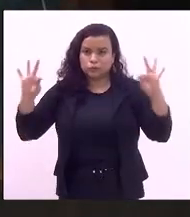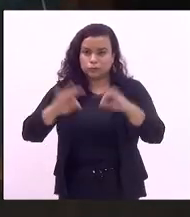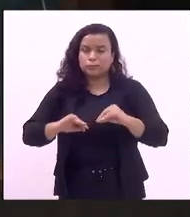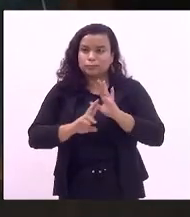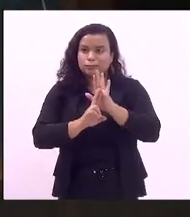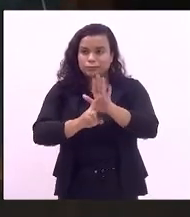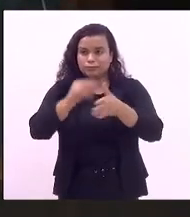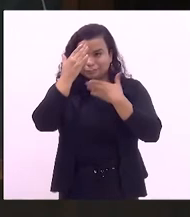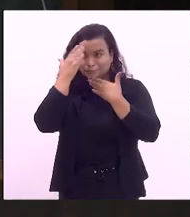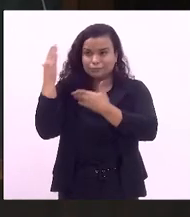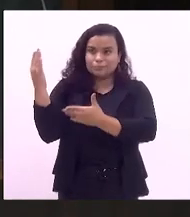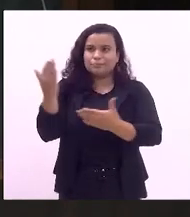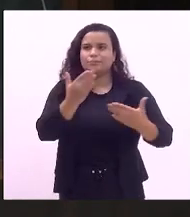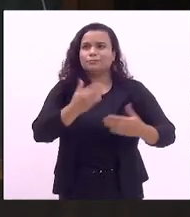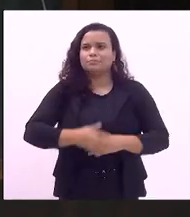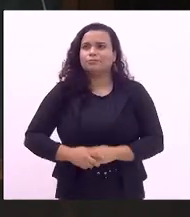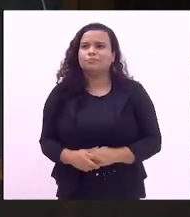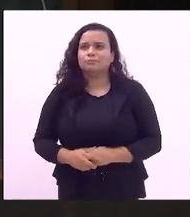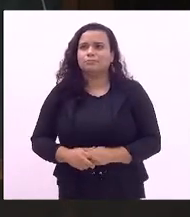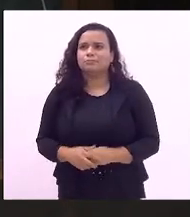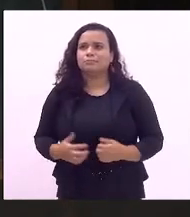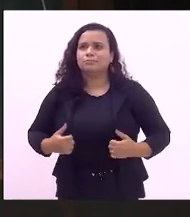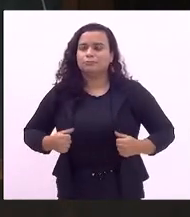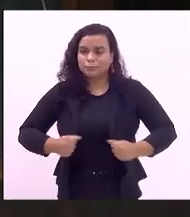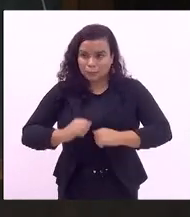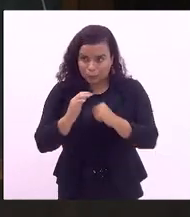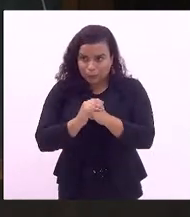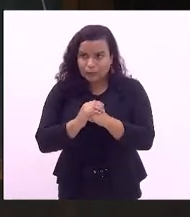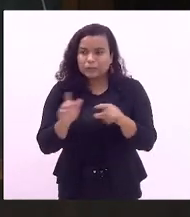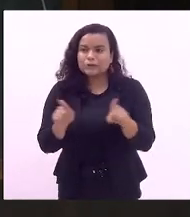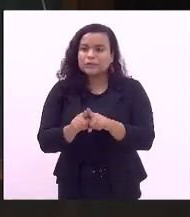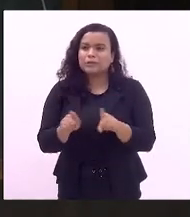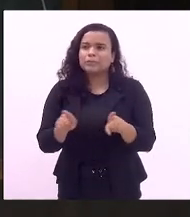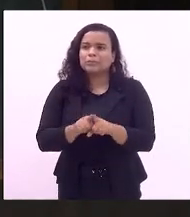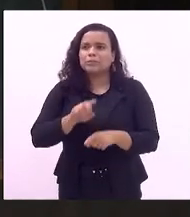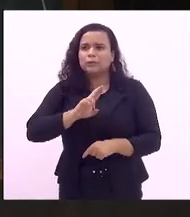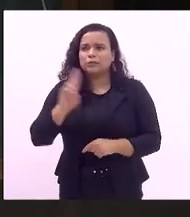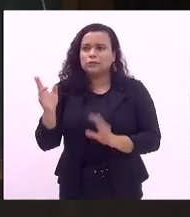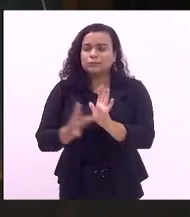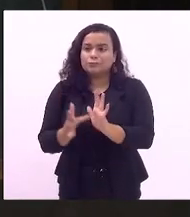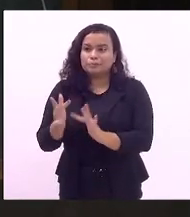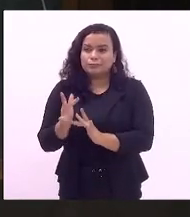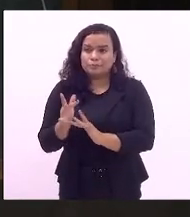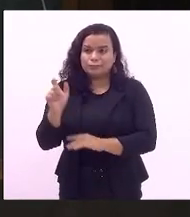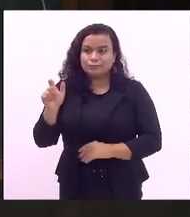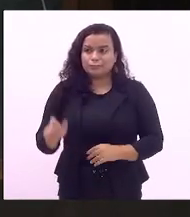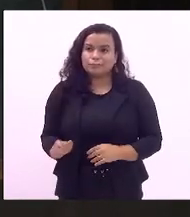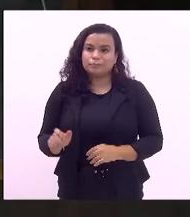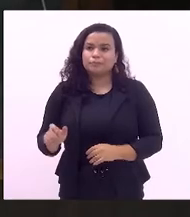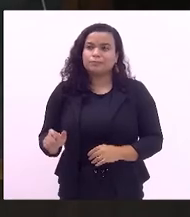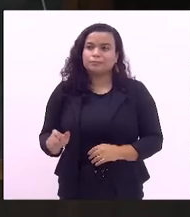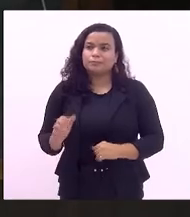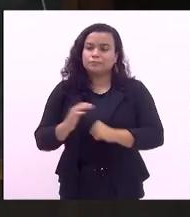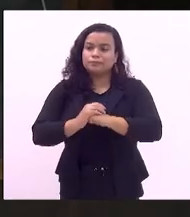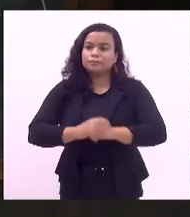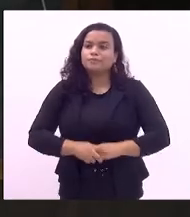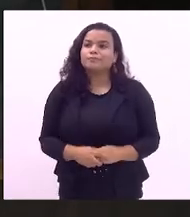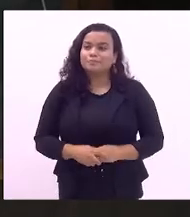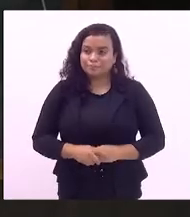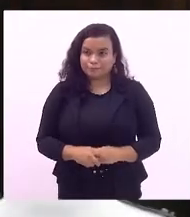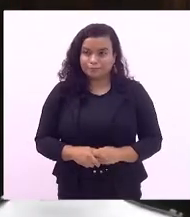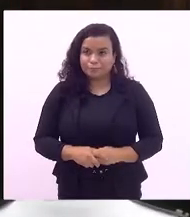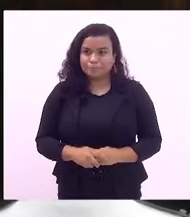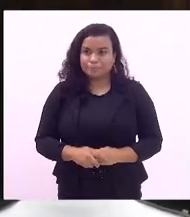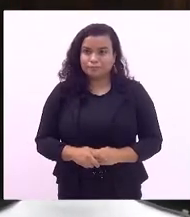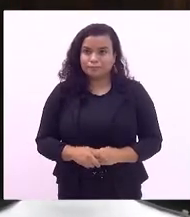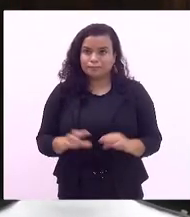nós nós te agradecemos o e Oramos em nome do nosso Senhor e salvador Jesus Cristo amém